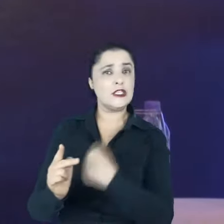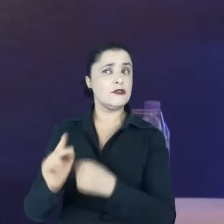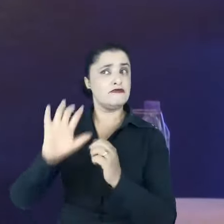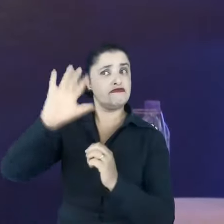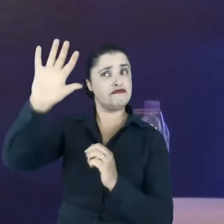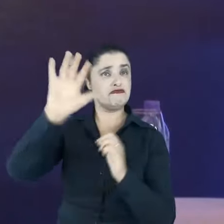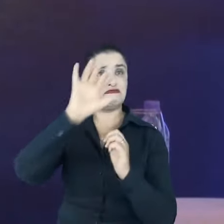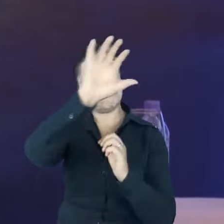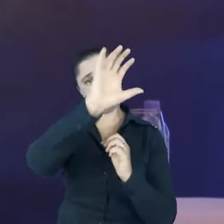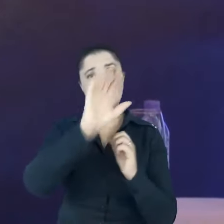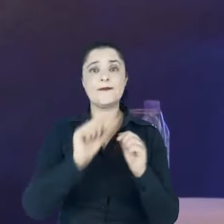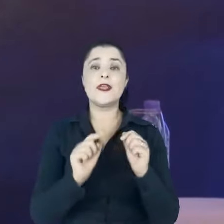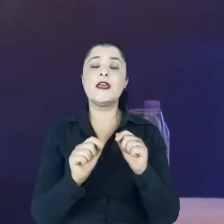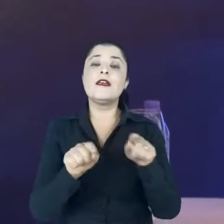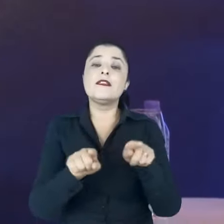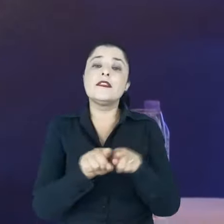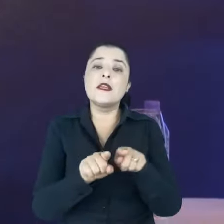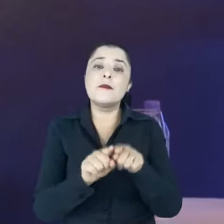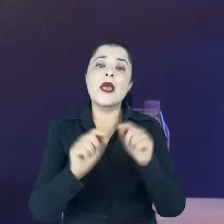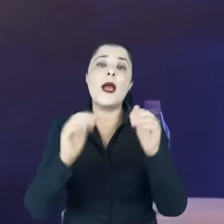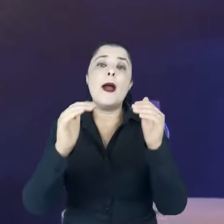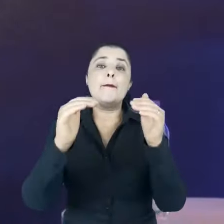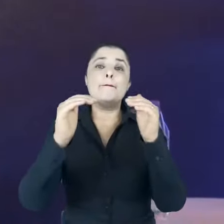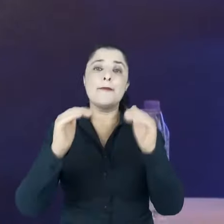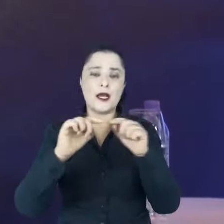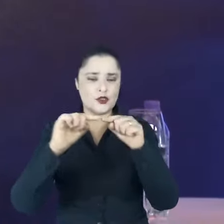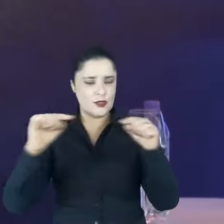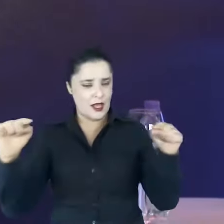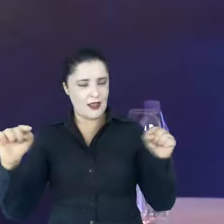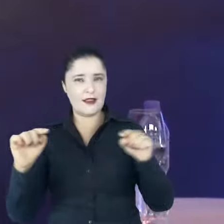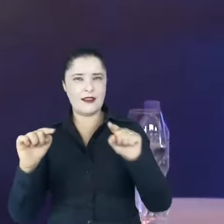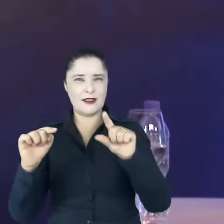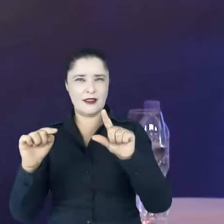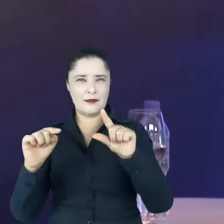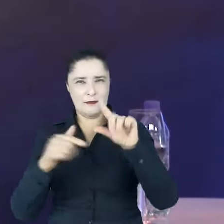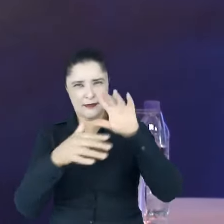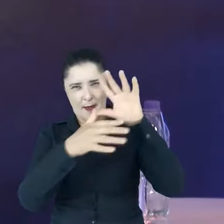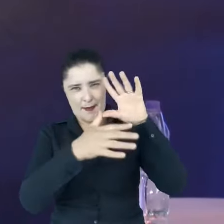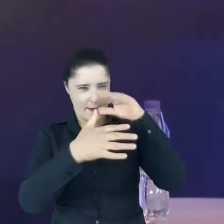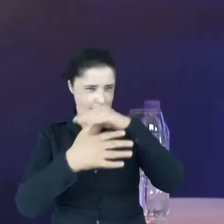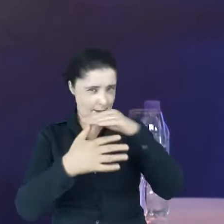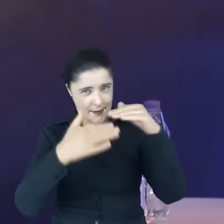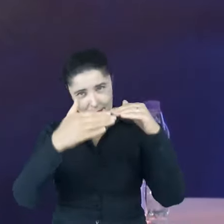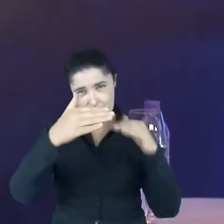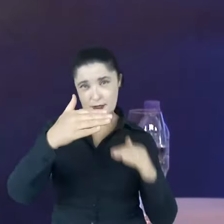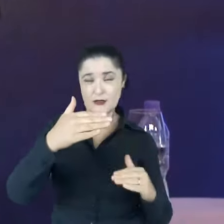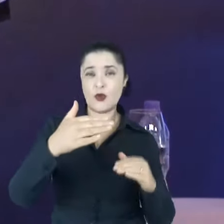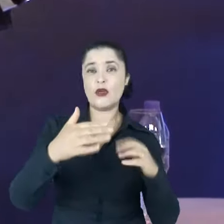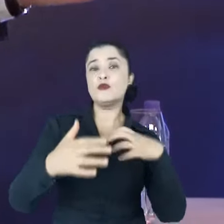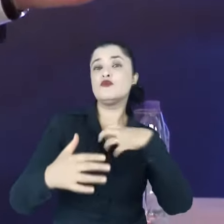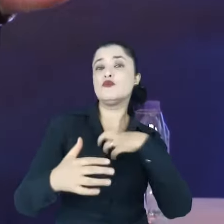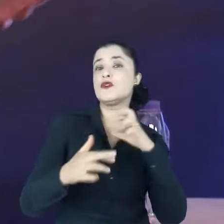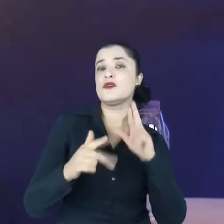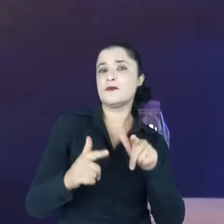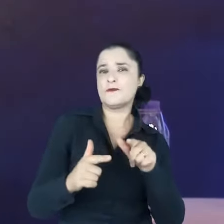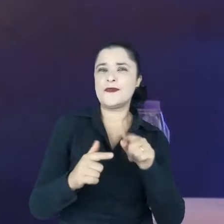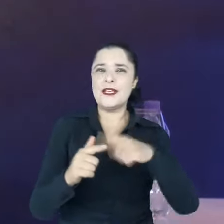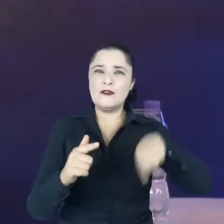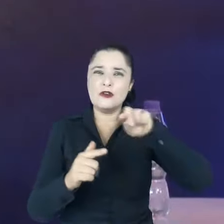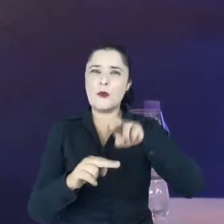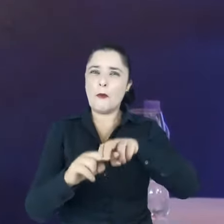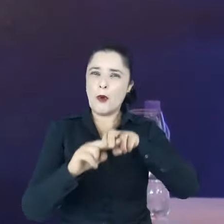também abaixo da linha do Equador, né? Então, eu penso, um dos motivos por que eu sou